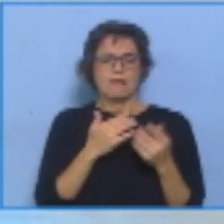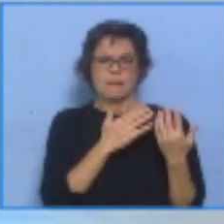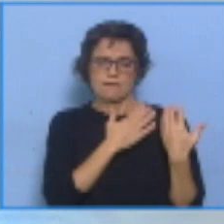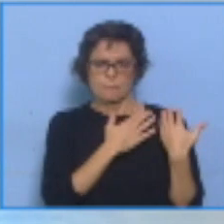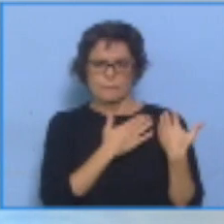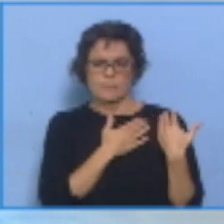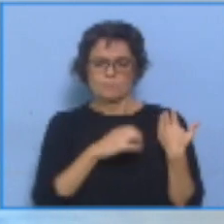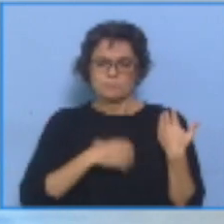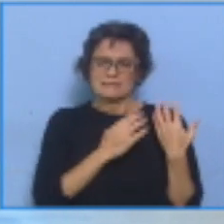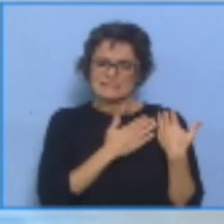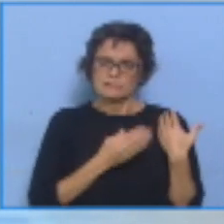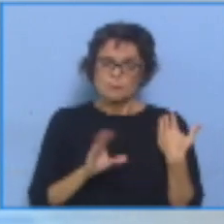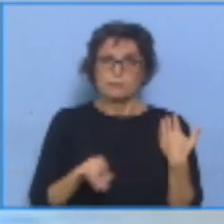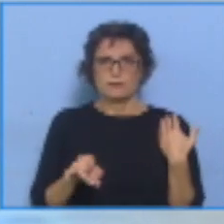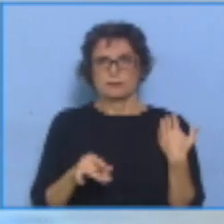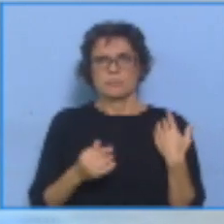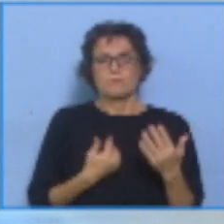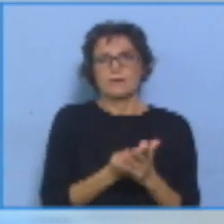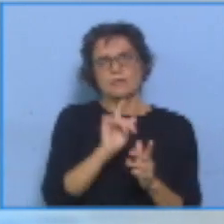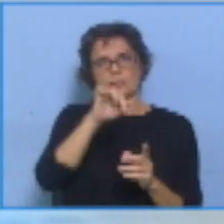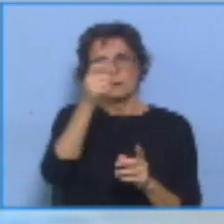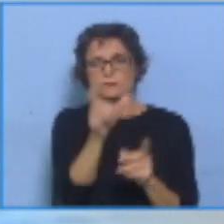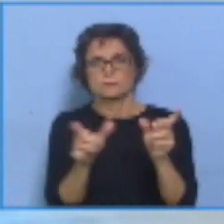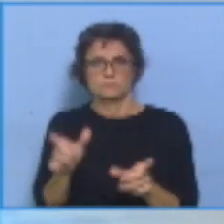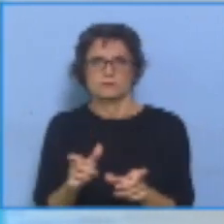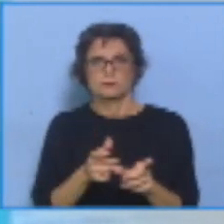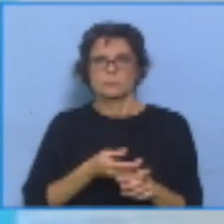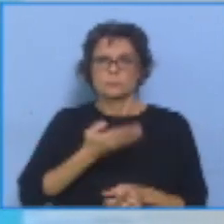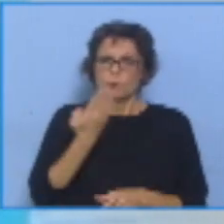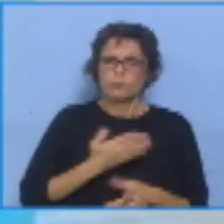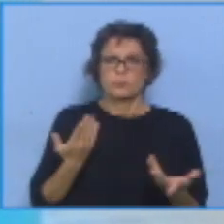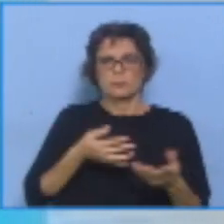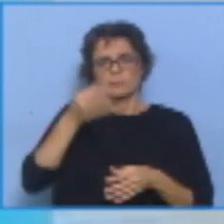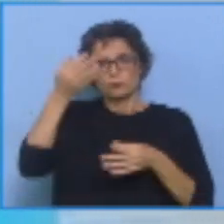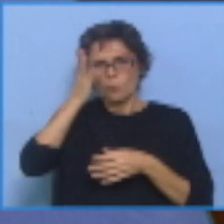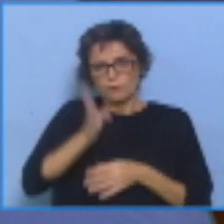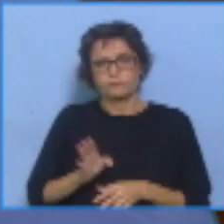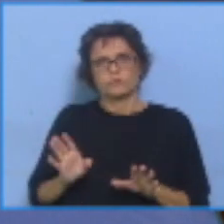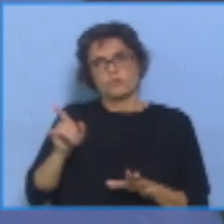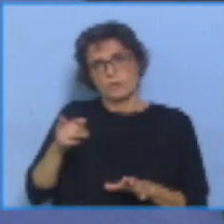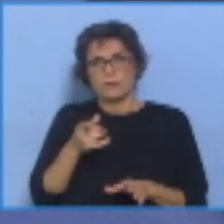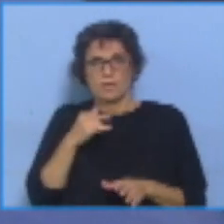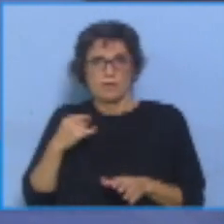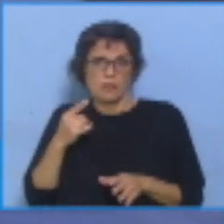condições, a justiça, os direitos que ela mesmo teve. A poesia dela também expressa um pouco isso. Sim,